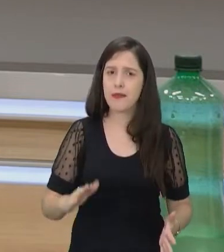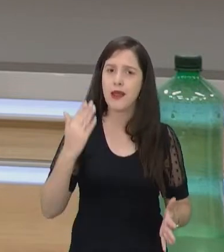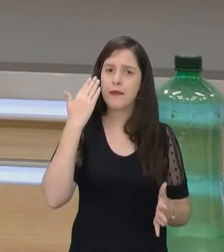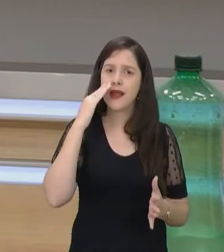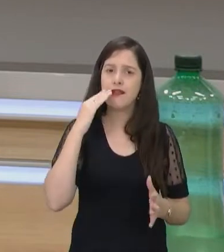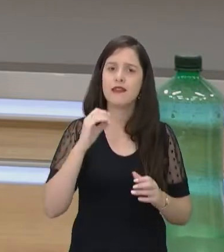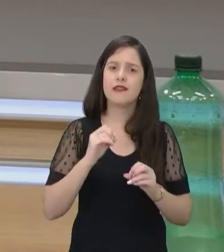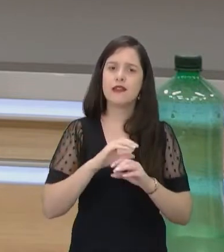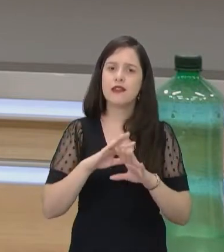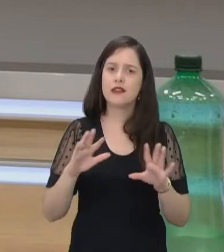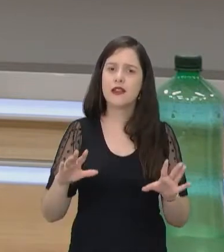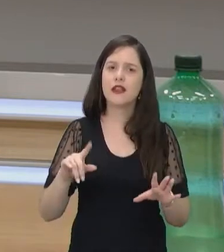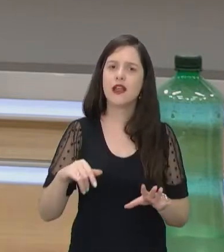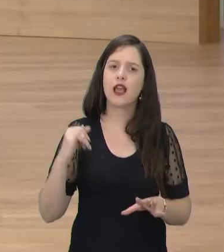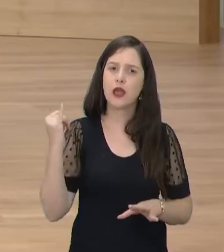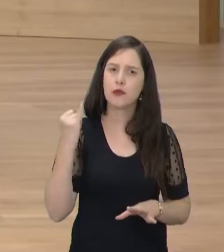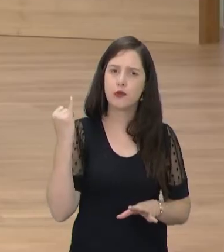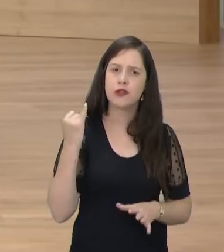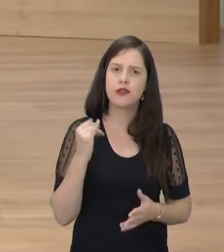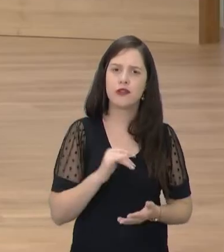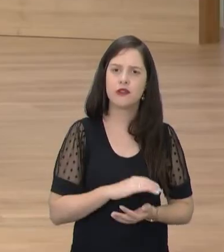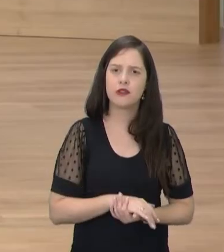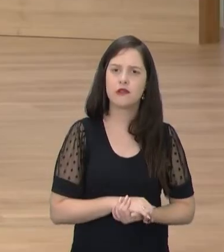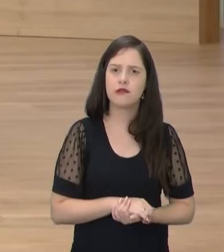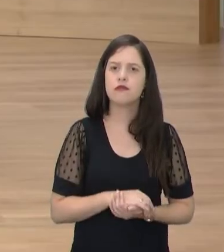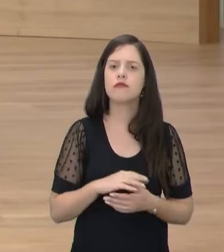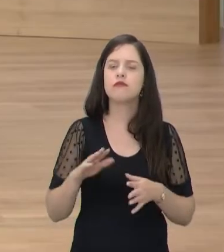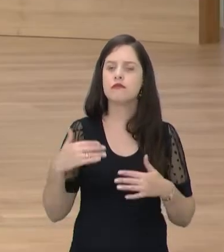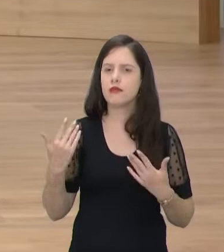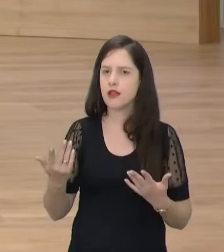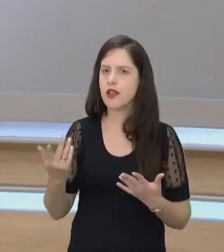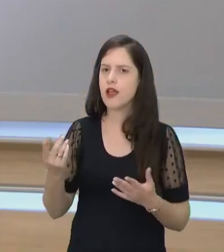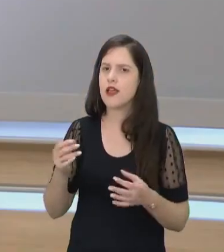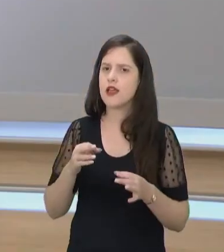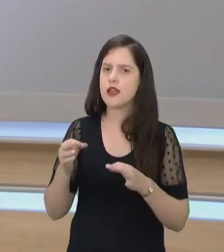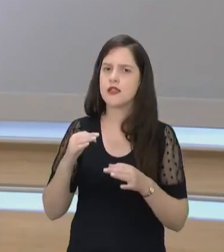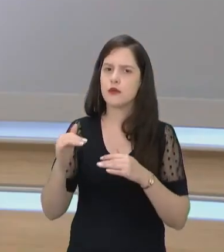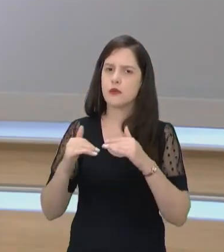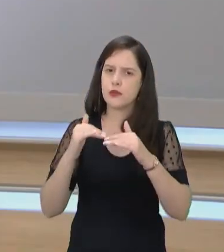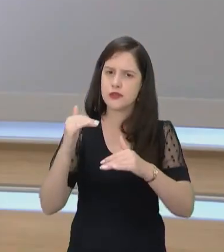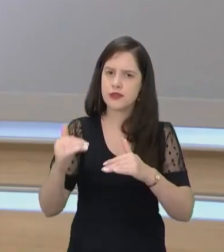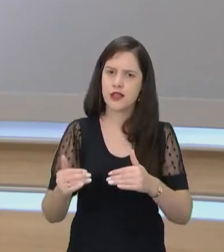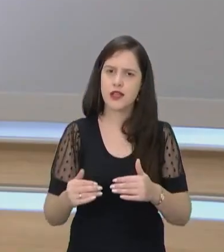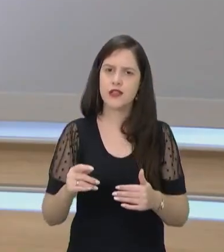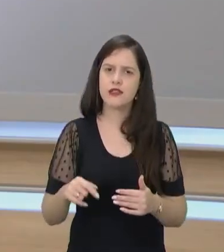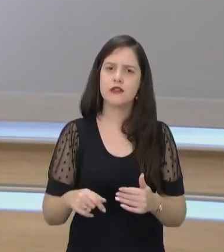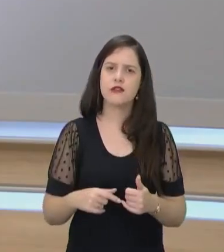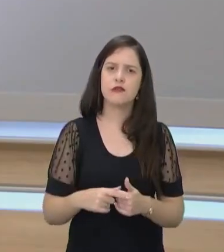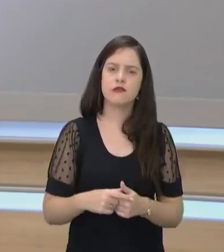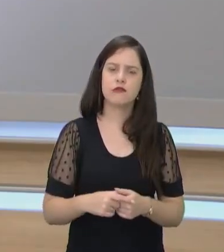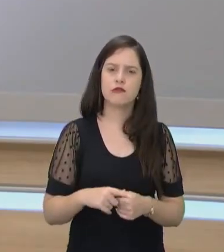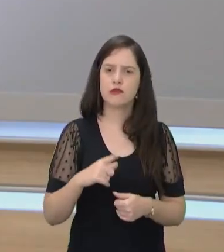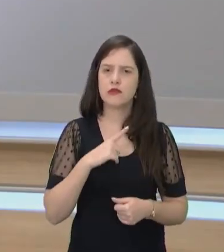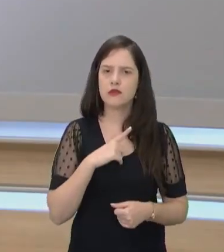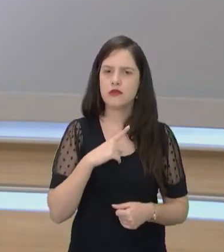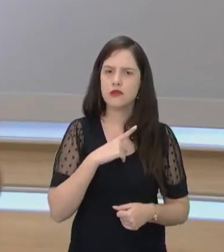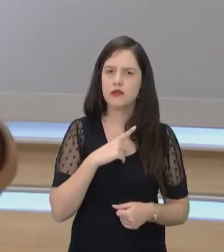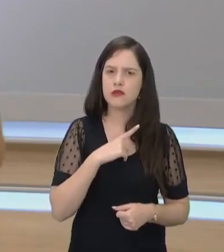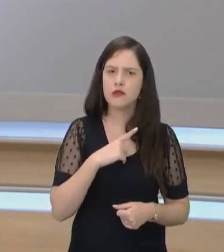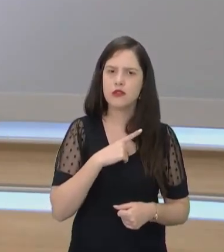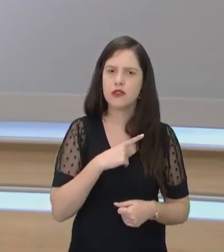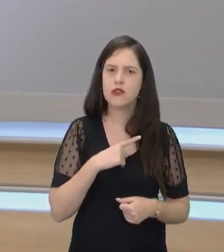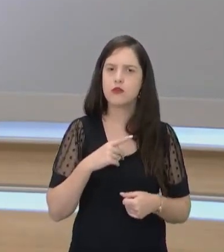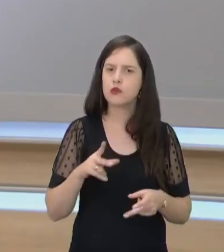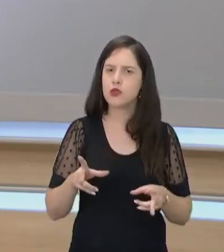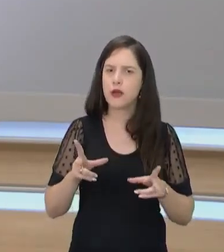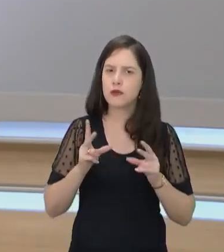a importância do assunto. E assim, se a gente for pensar, o planeta Terra ele tem uma quantidade absurda de